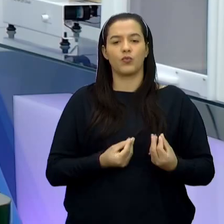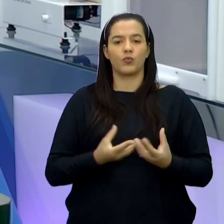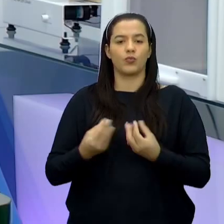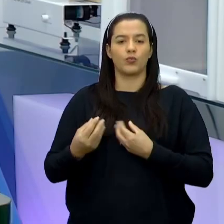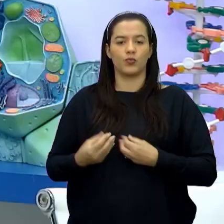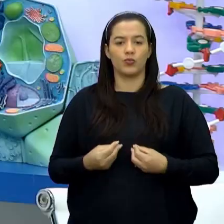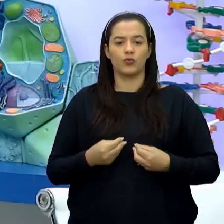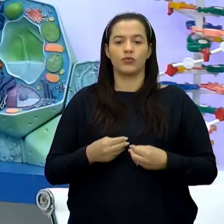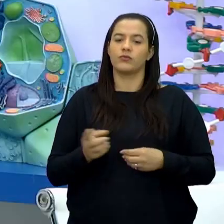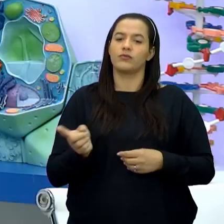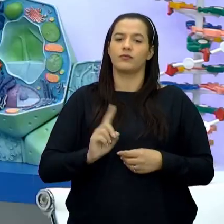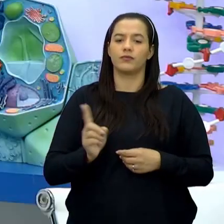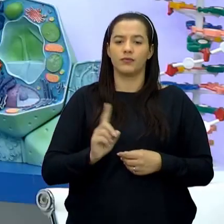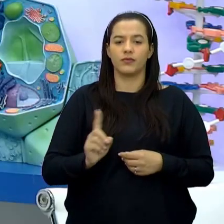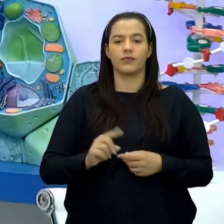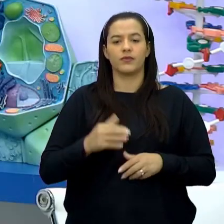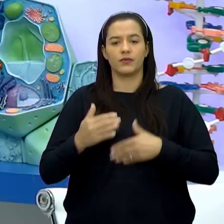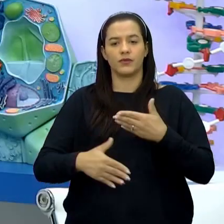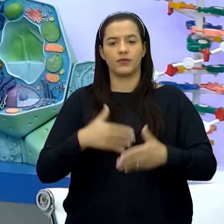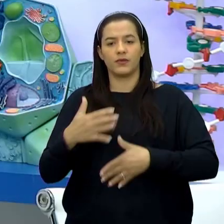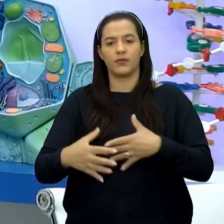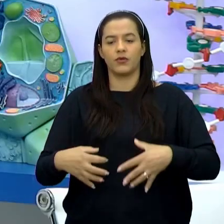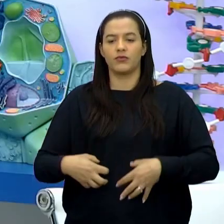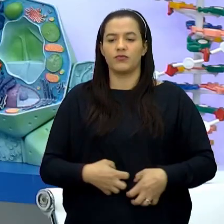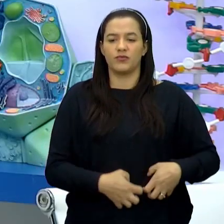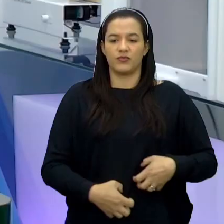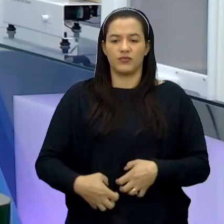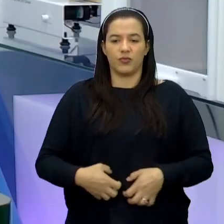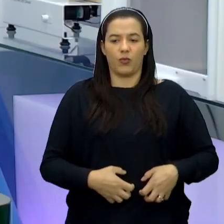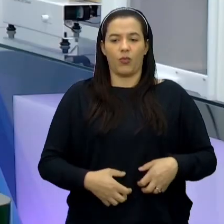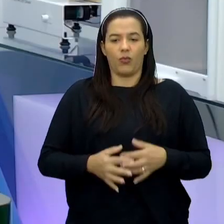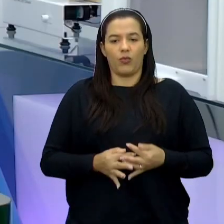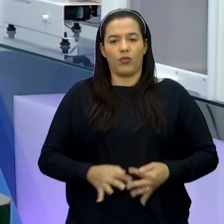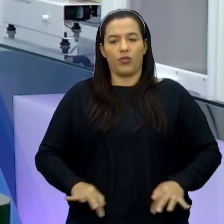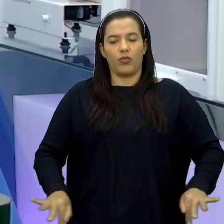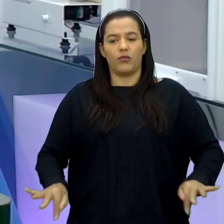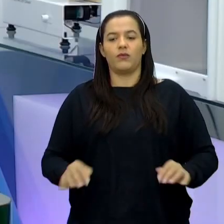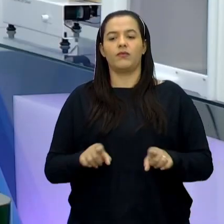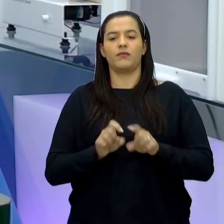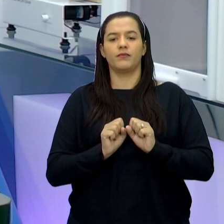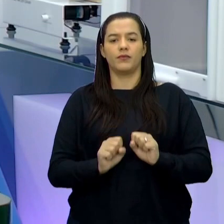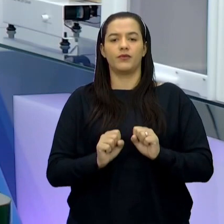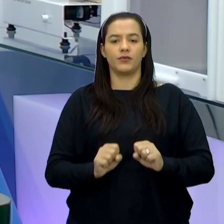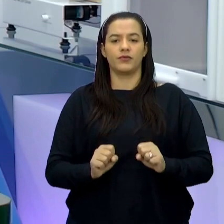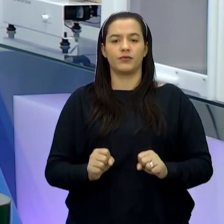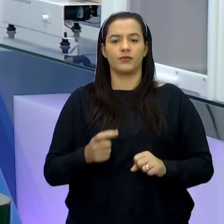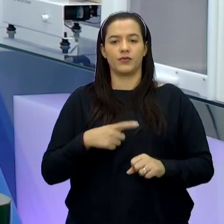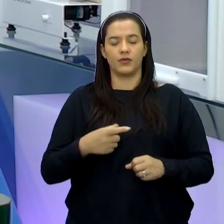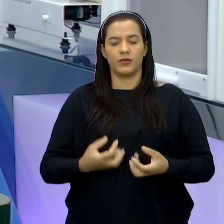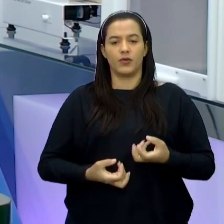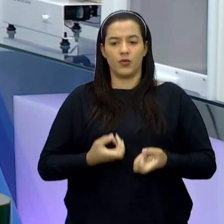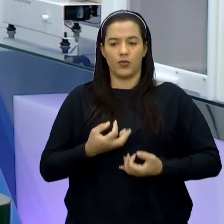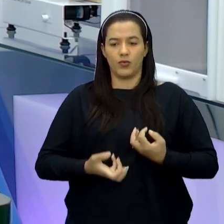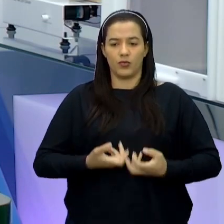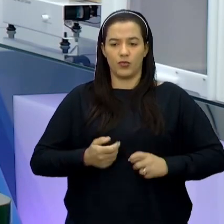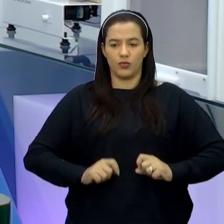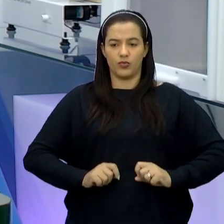esse ácido. Senão eu posso ter a famosa dor de estômago, Exatamente, não é? uma gastrite, porque quando eu aumento muito esse